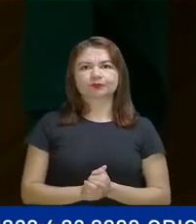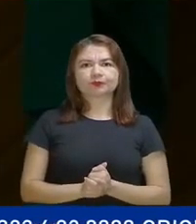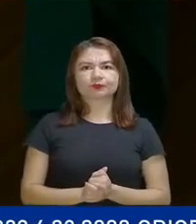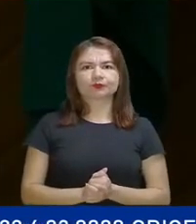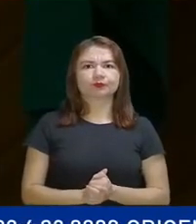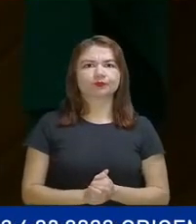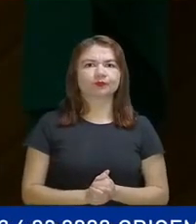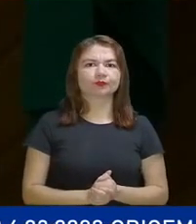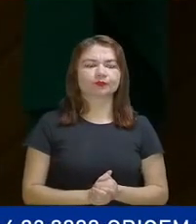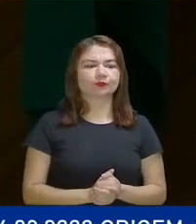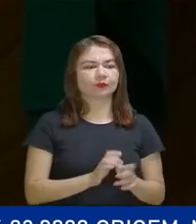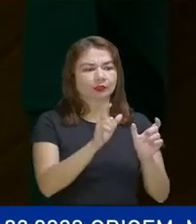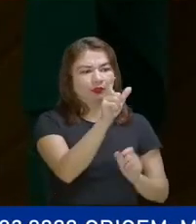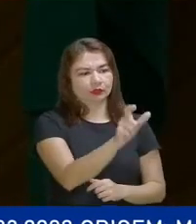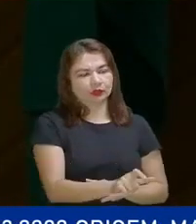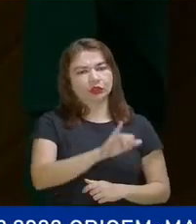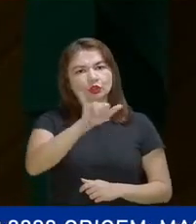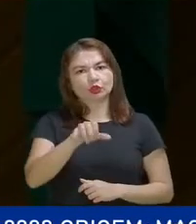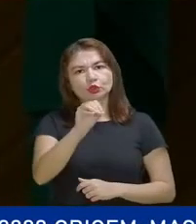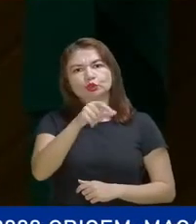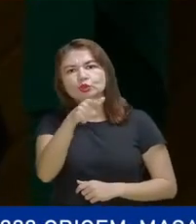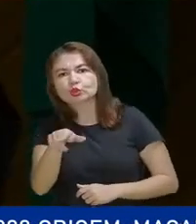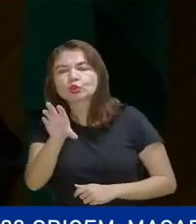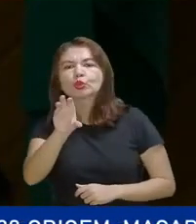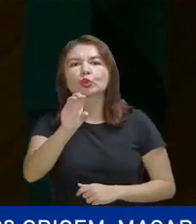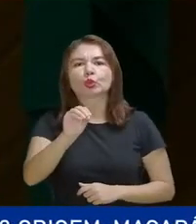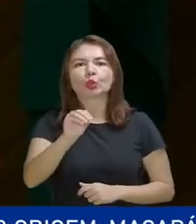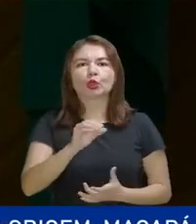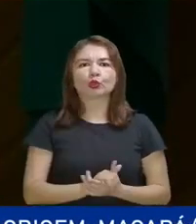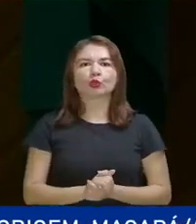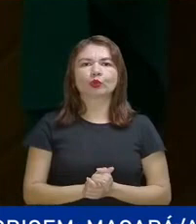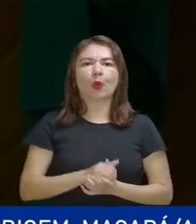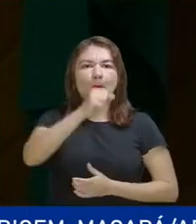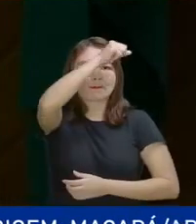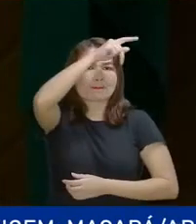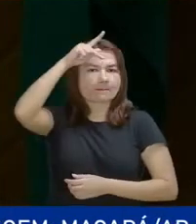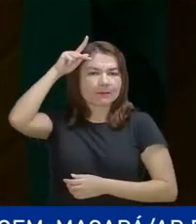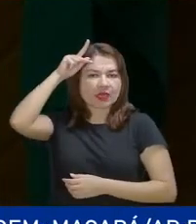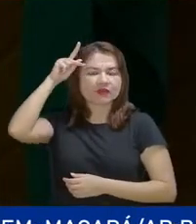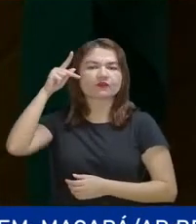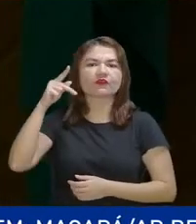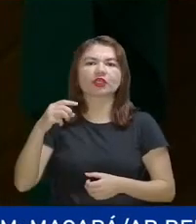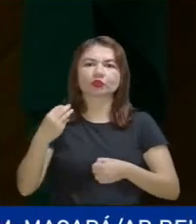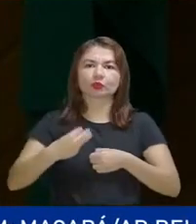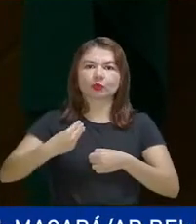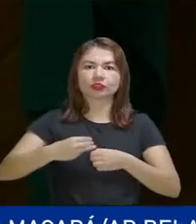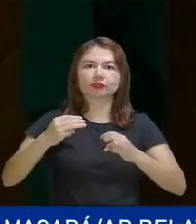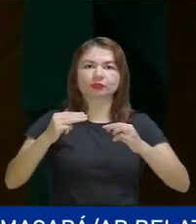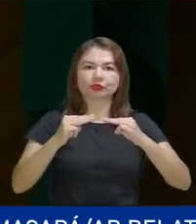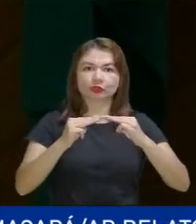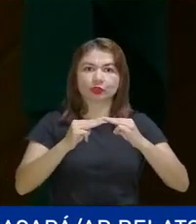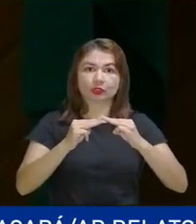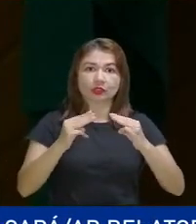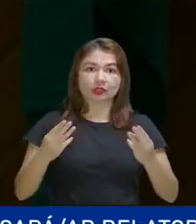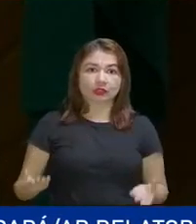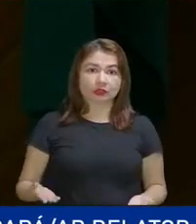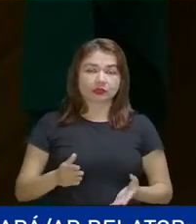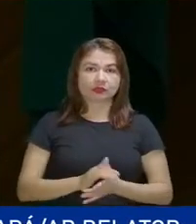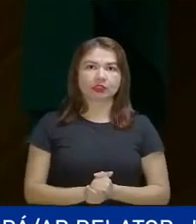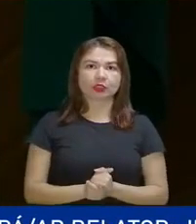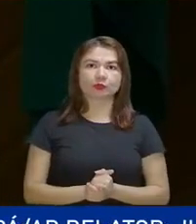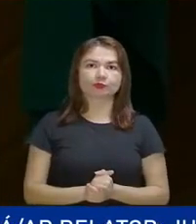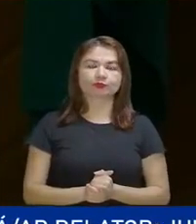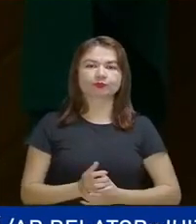que o investigado João da Silva Costa, utilizando do cargo eletivo de prefeito do município de Mazagão,